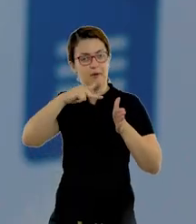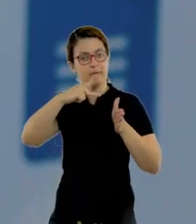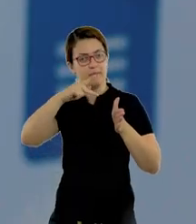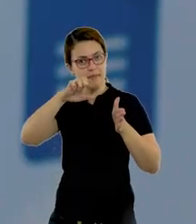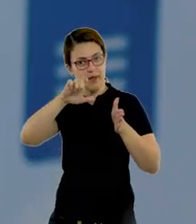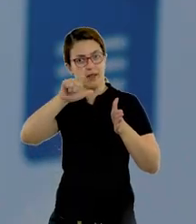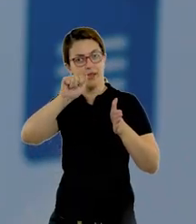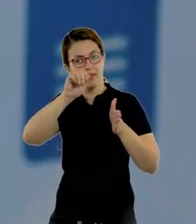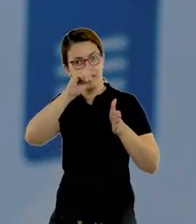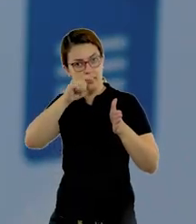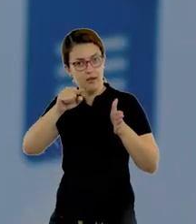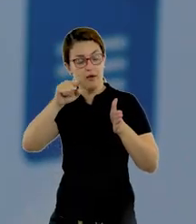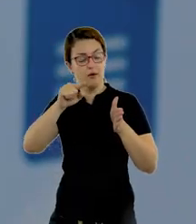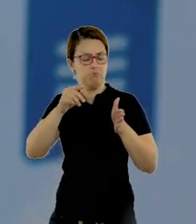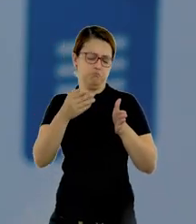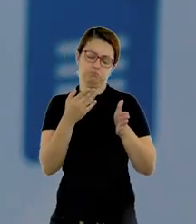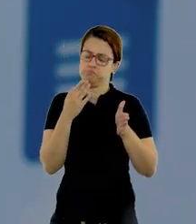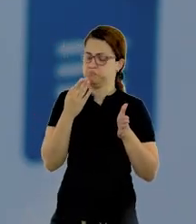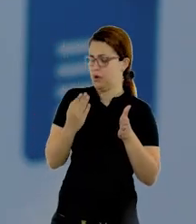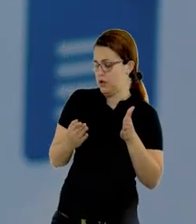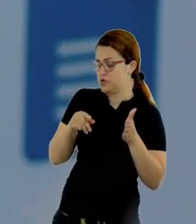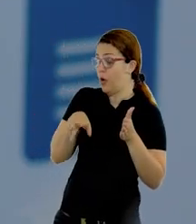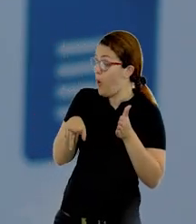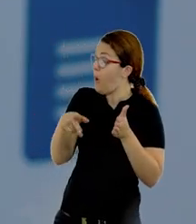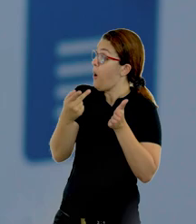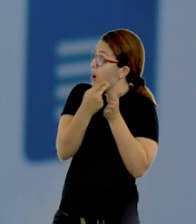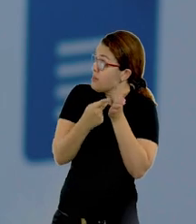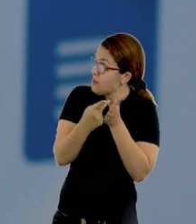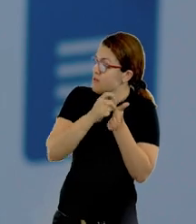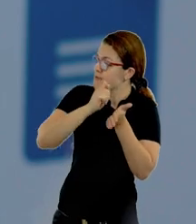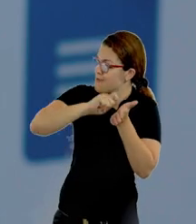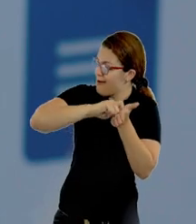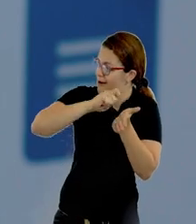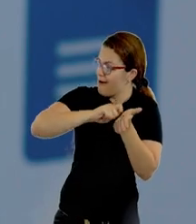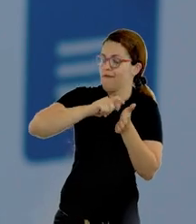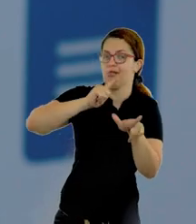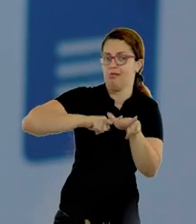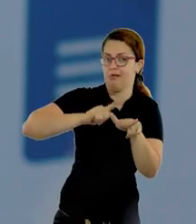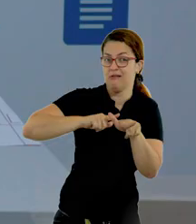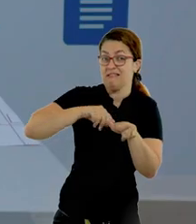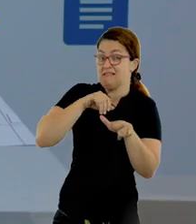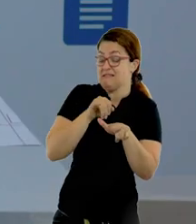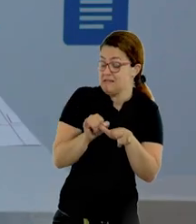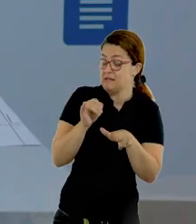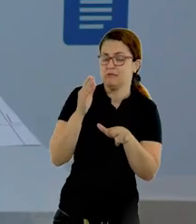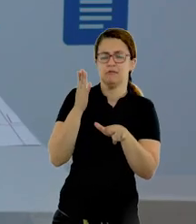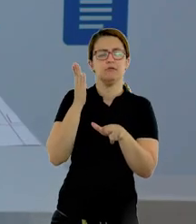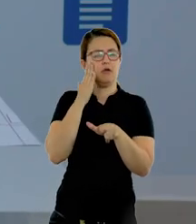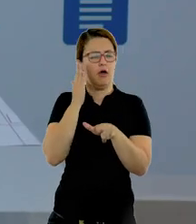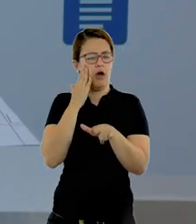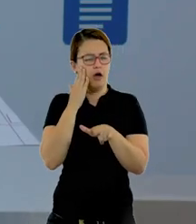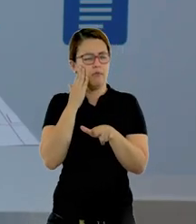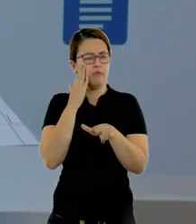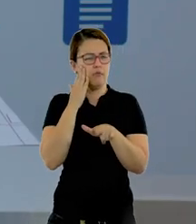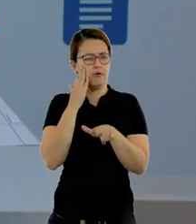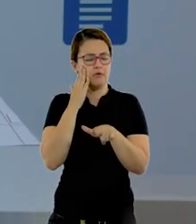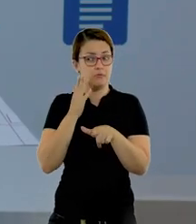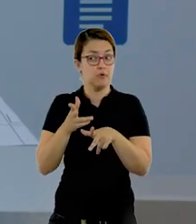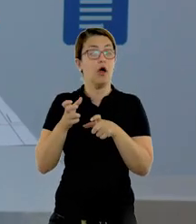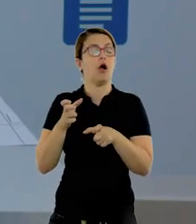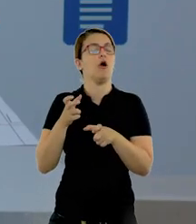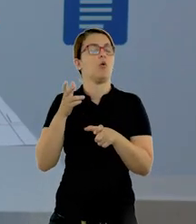podem pedir para que a criança desenhe as letras. E se o pai achar que a criança já tem condições de